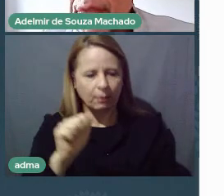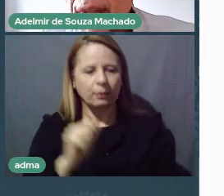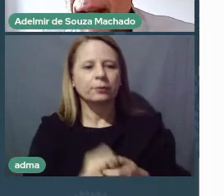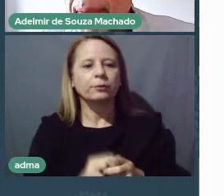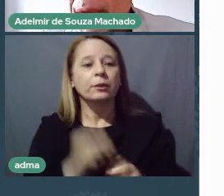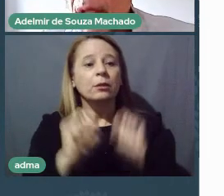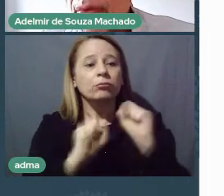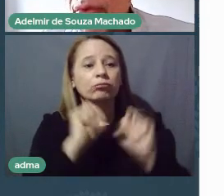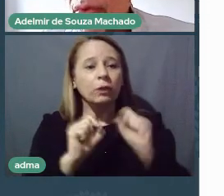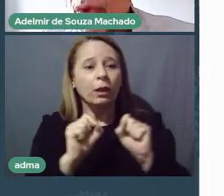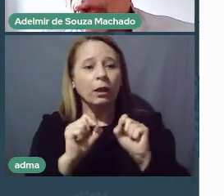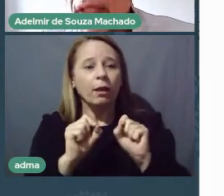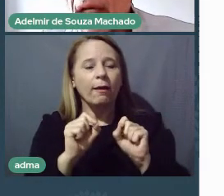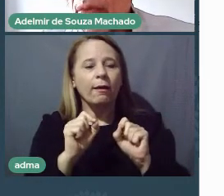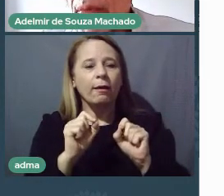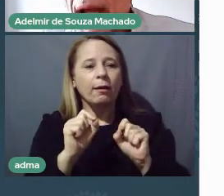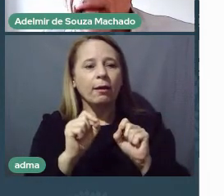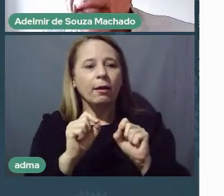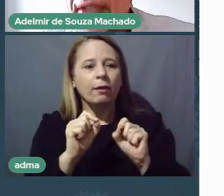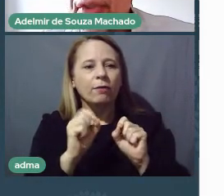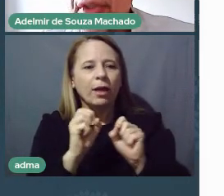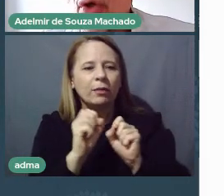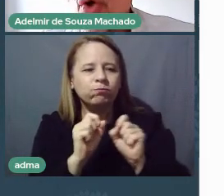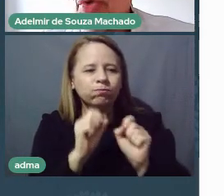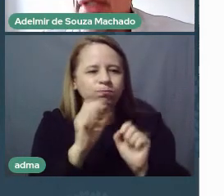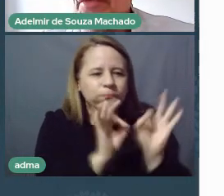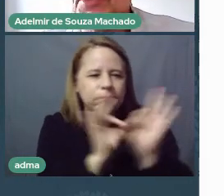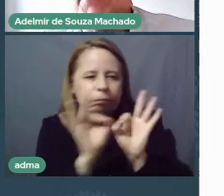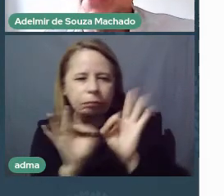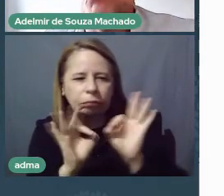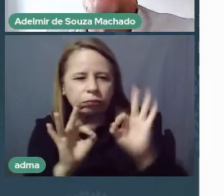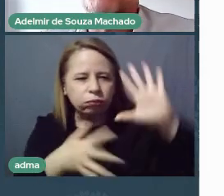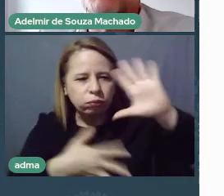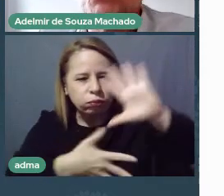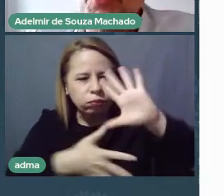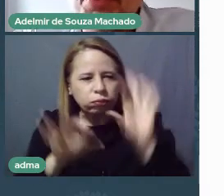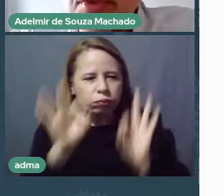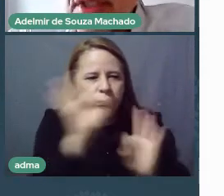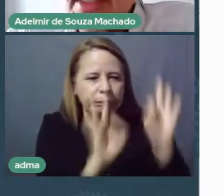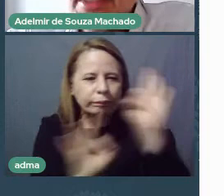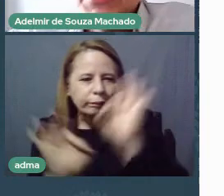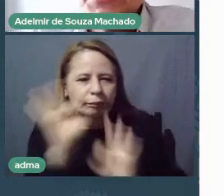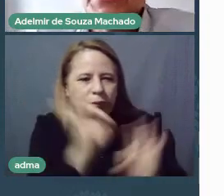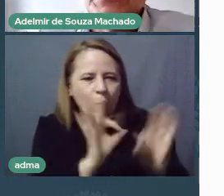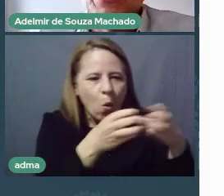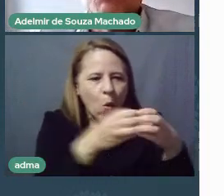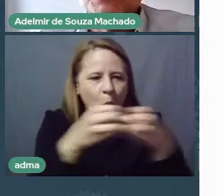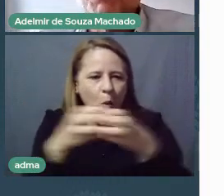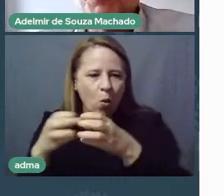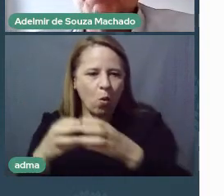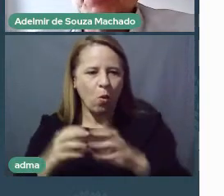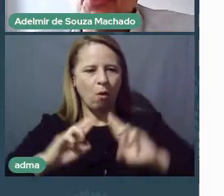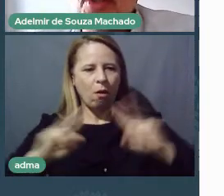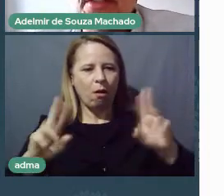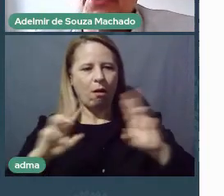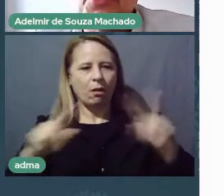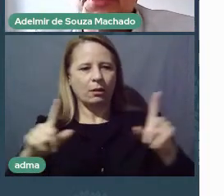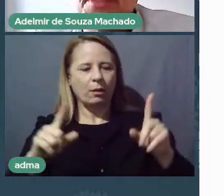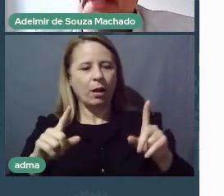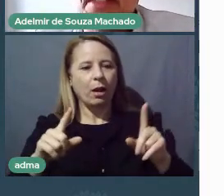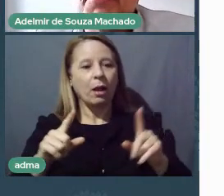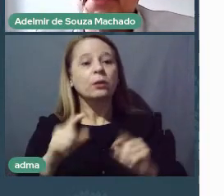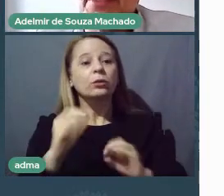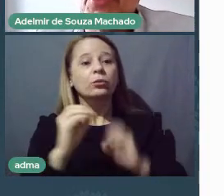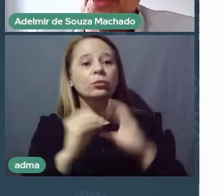vão ativar, pessoal, toda uma rede, vamos chamar outros grupos de células inflamatórias